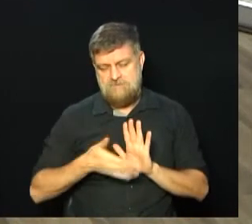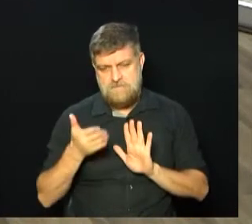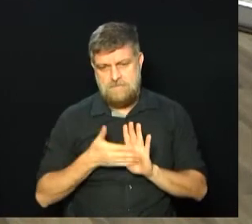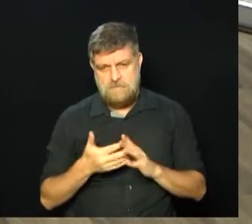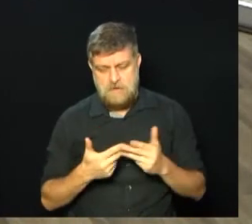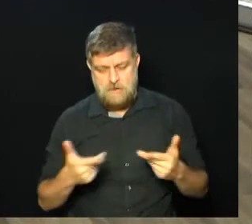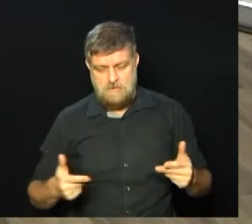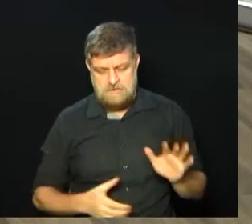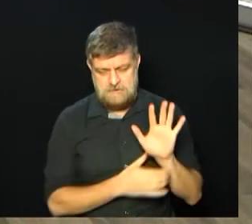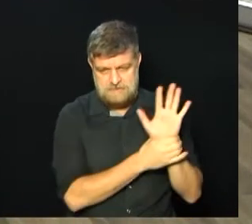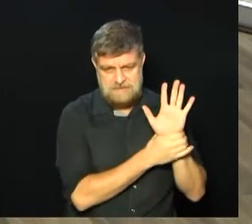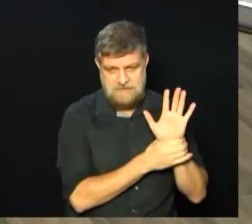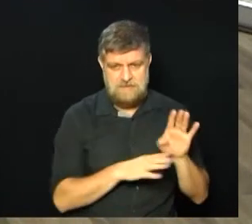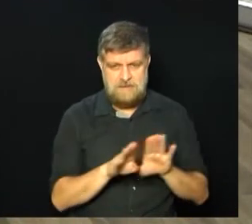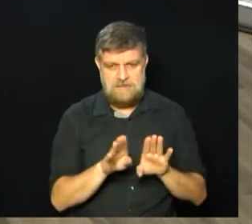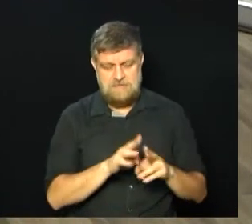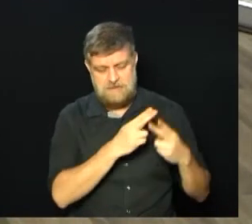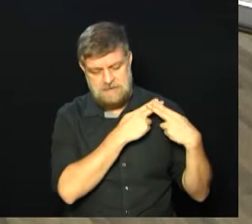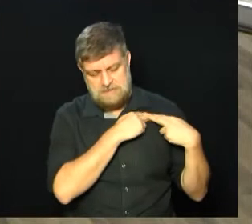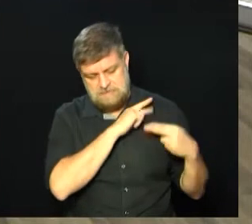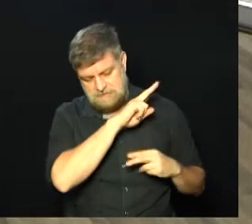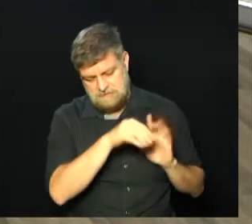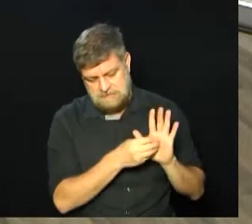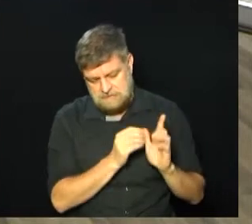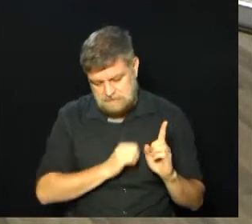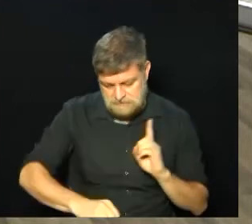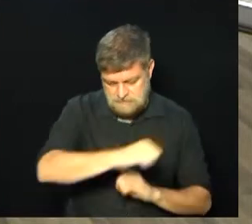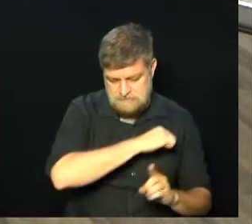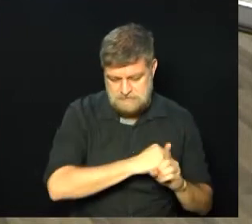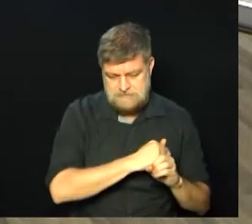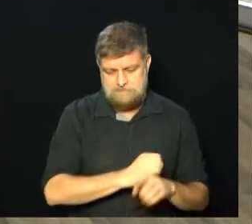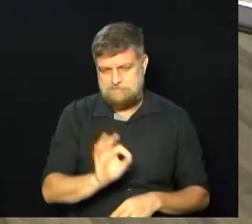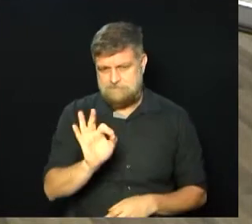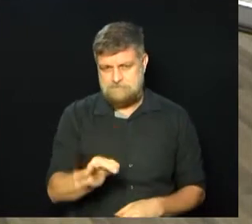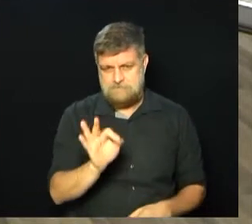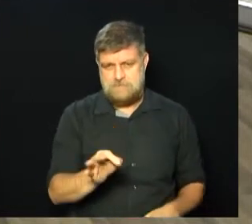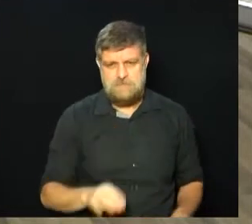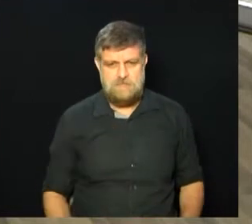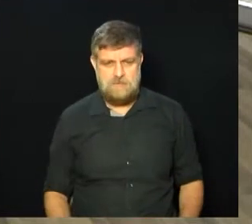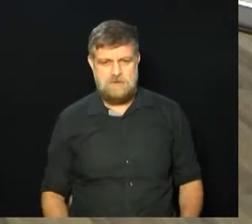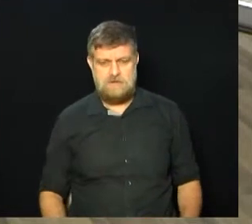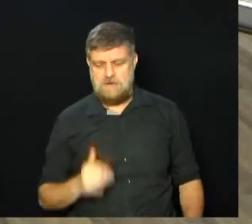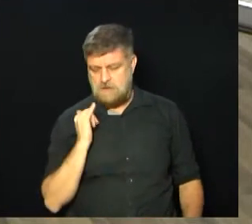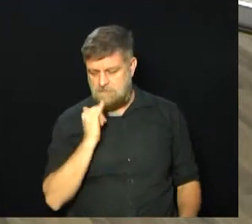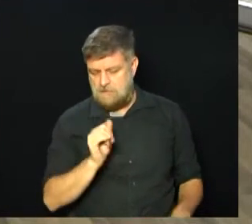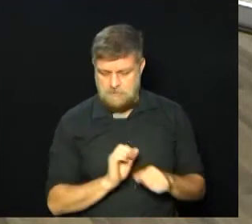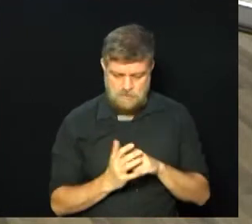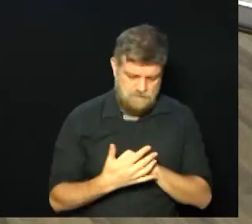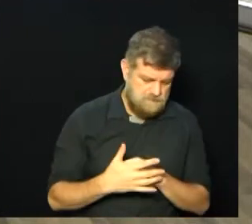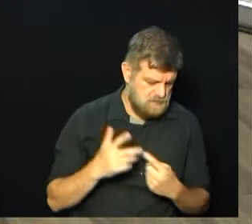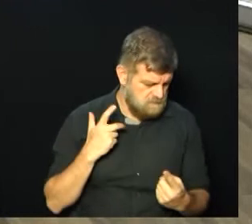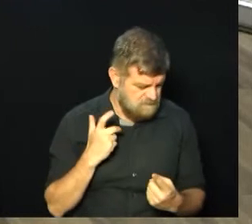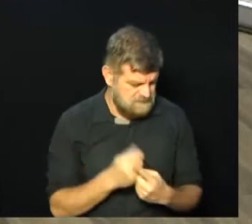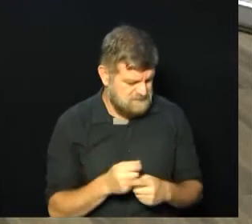coisa sustentáveis e também responsabilidade social com certeza Minas a gente já falou aí de com o vídeo de